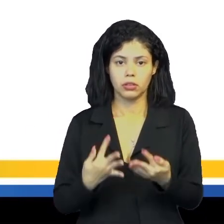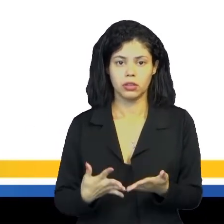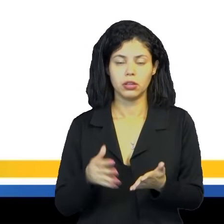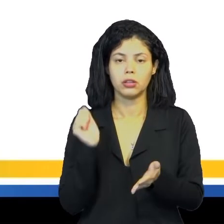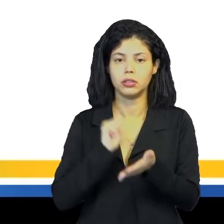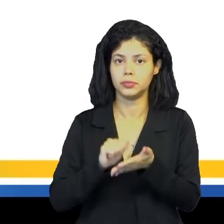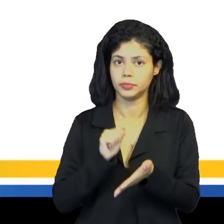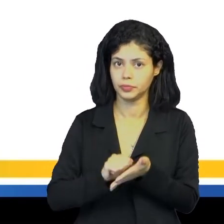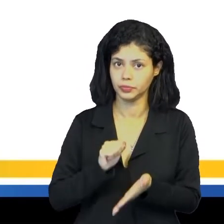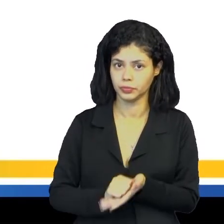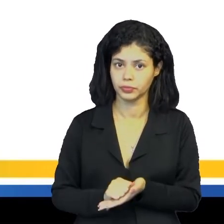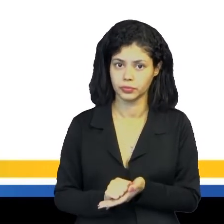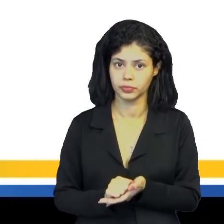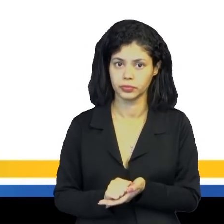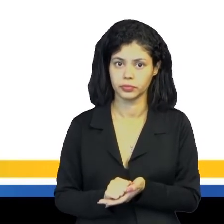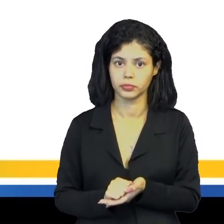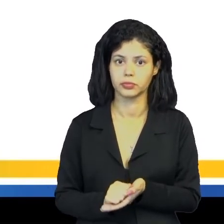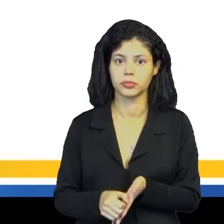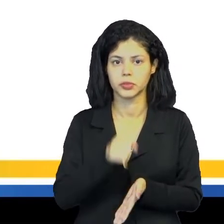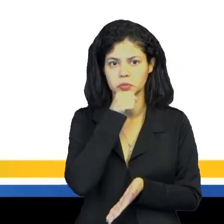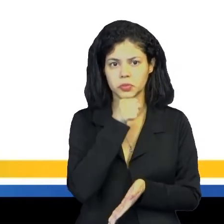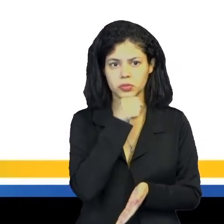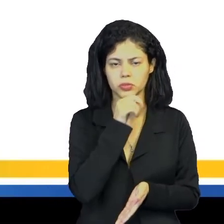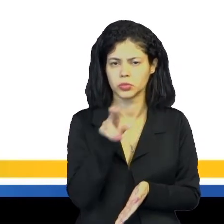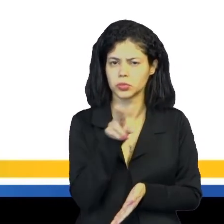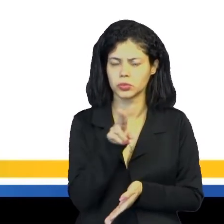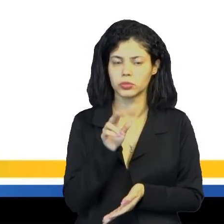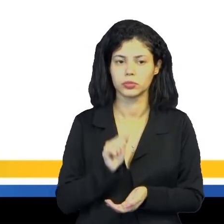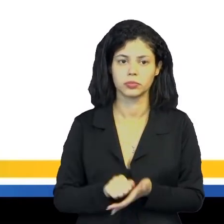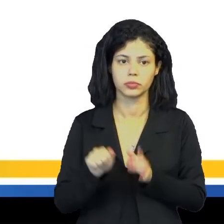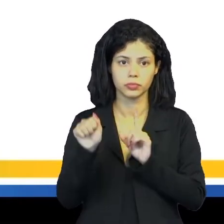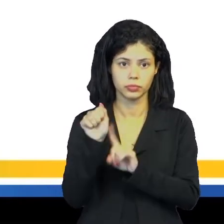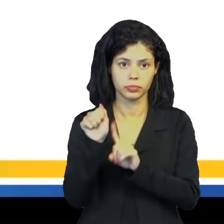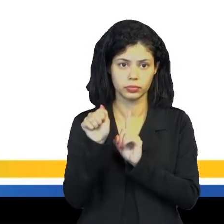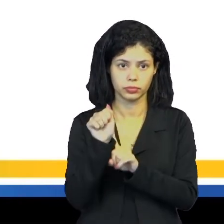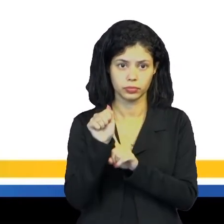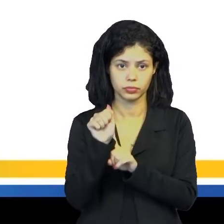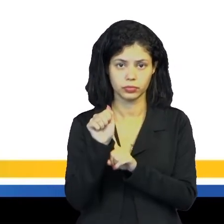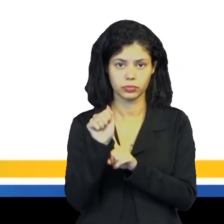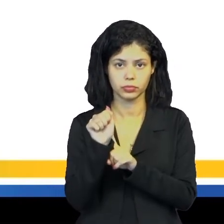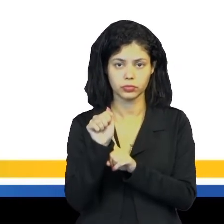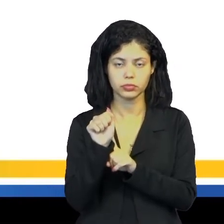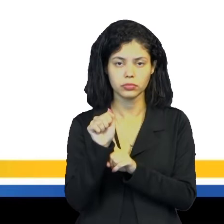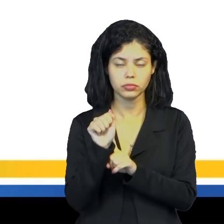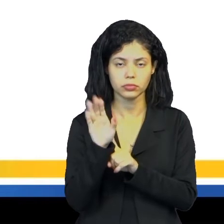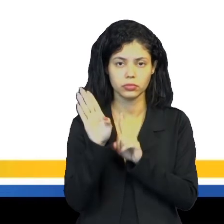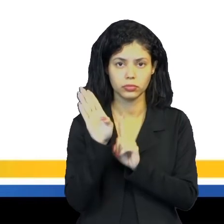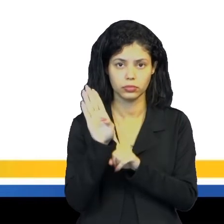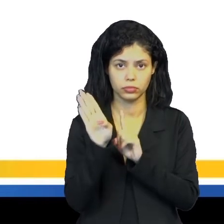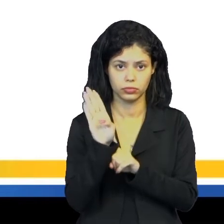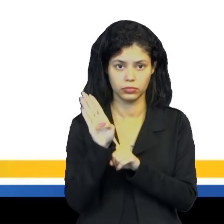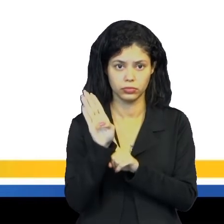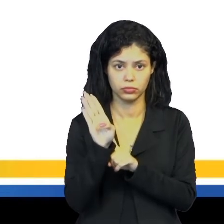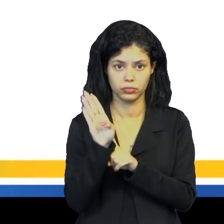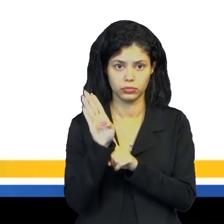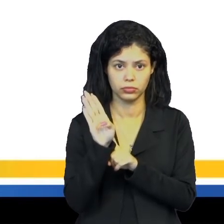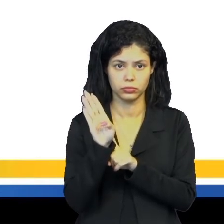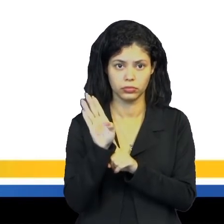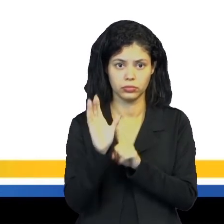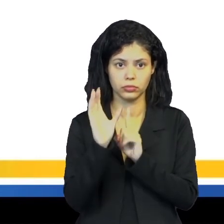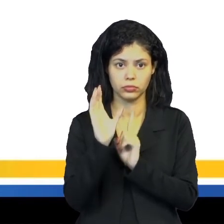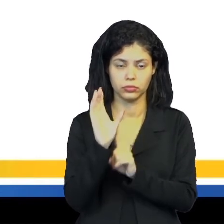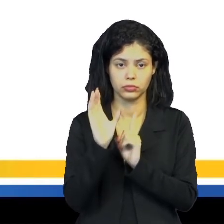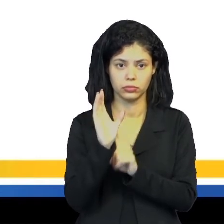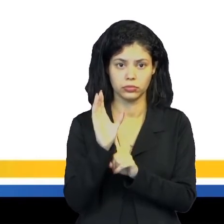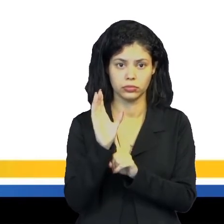uma prática eleitoral da República Velha, denominada de, vamos lá, letra A, voto secreto, letra B, voto